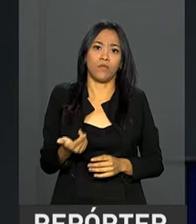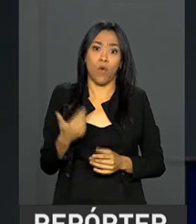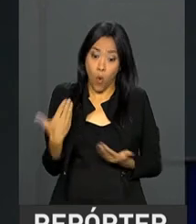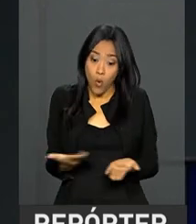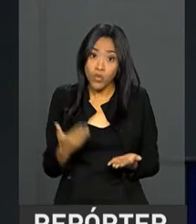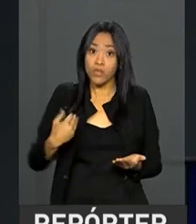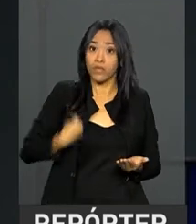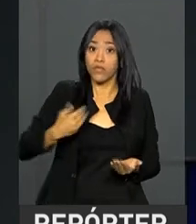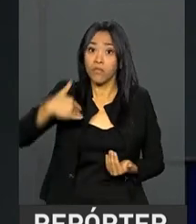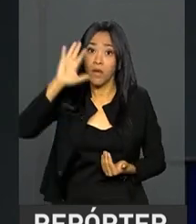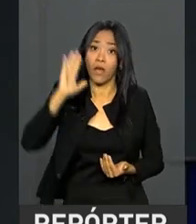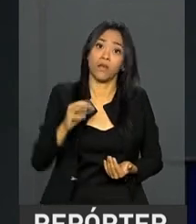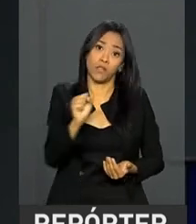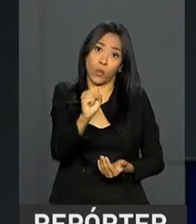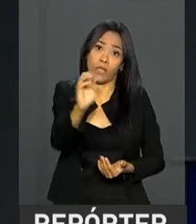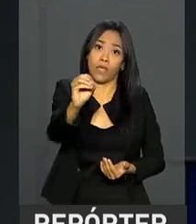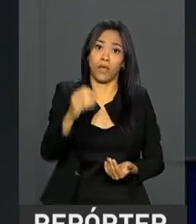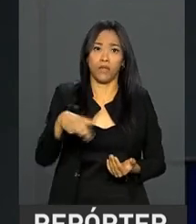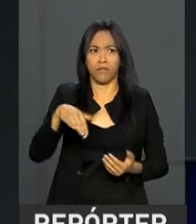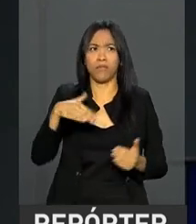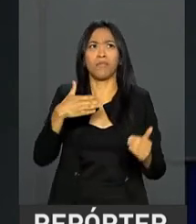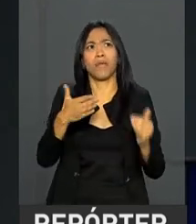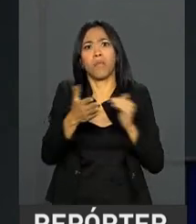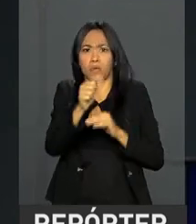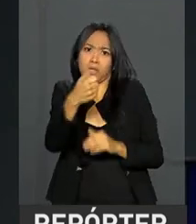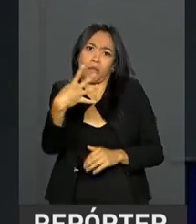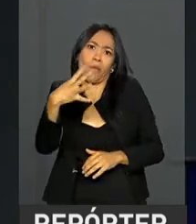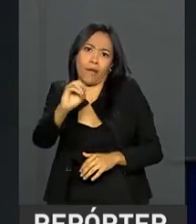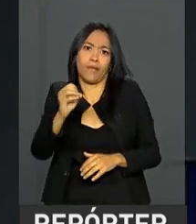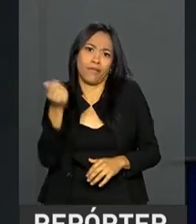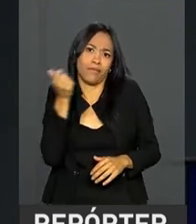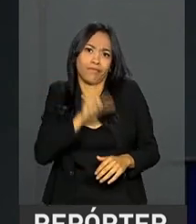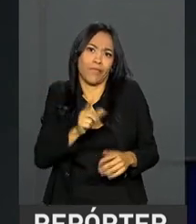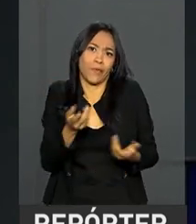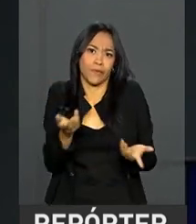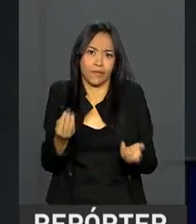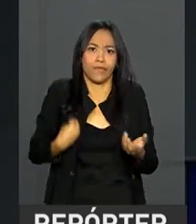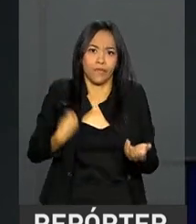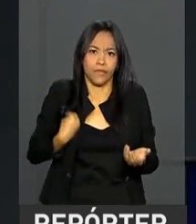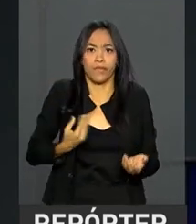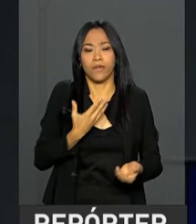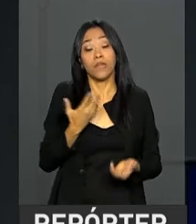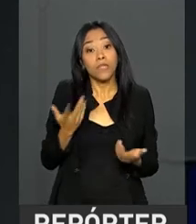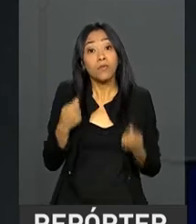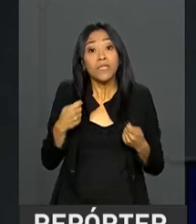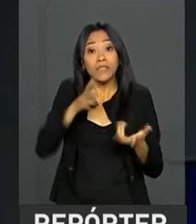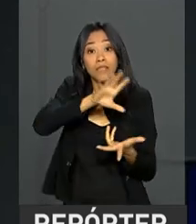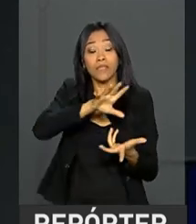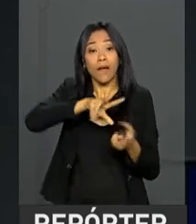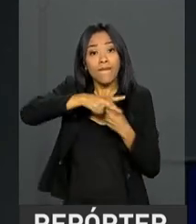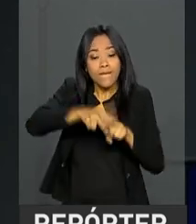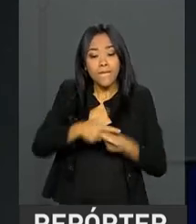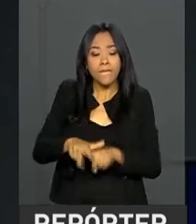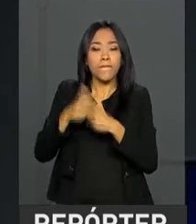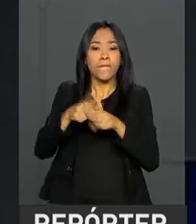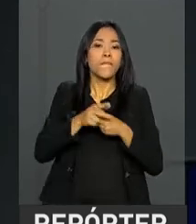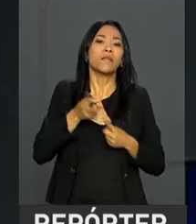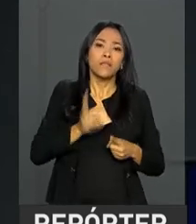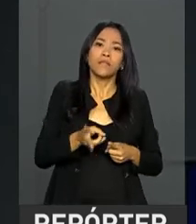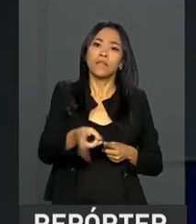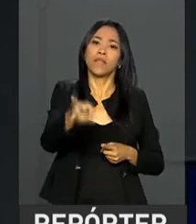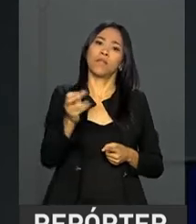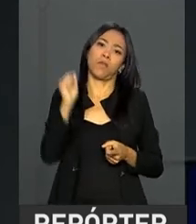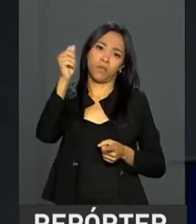daqui a pouco terá 140 anos então é preciso fazer reformulações permanentes do sistema